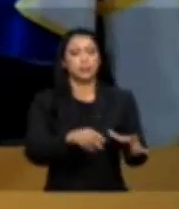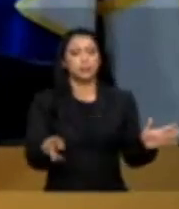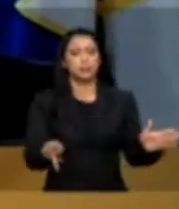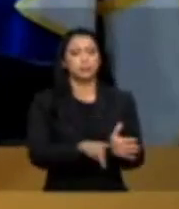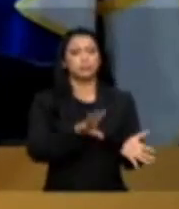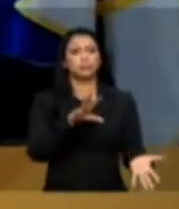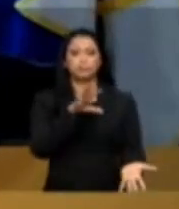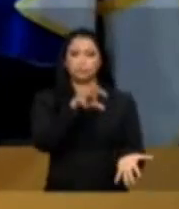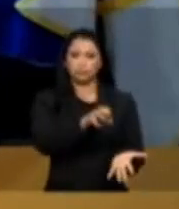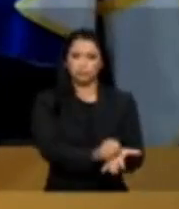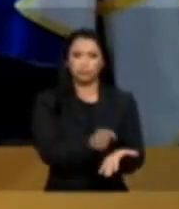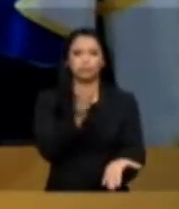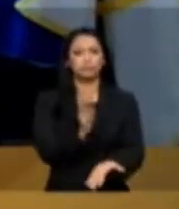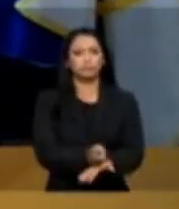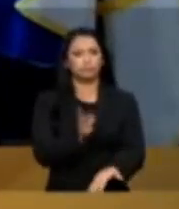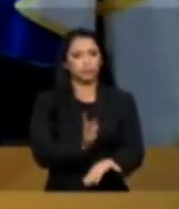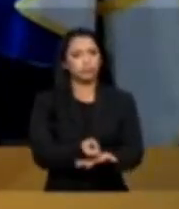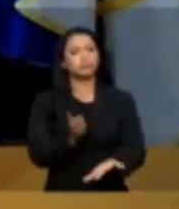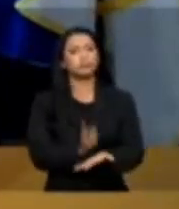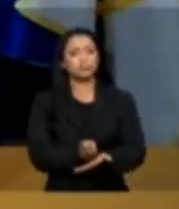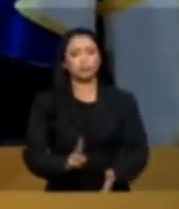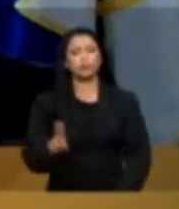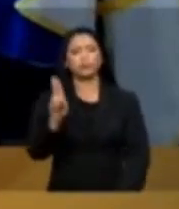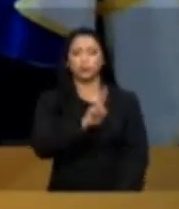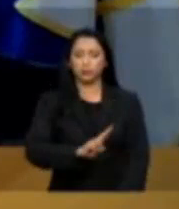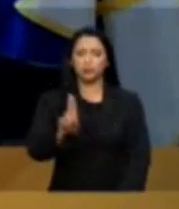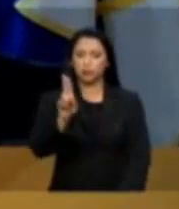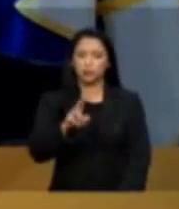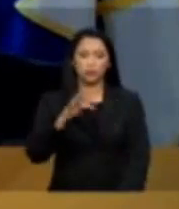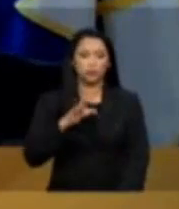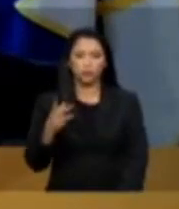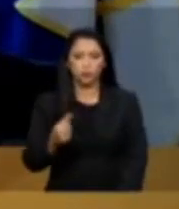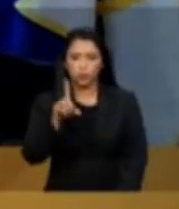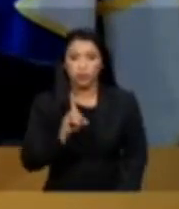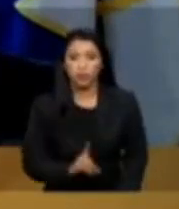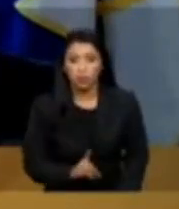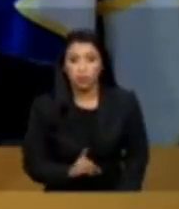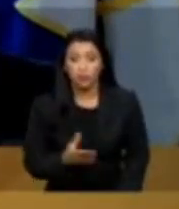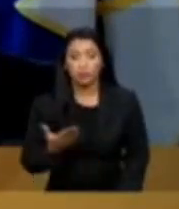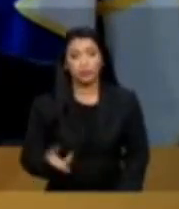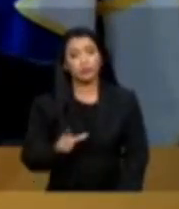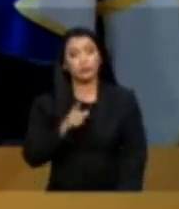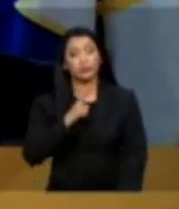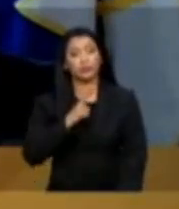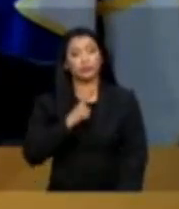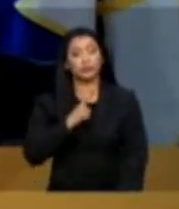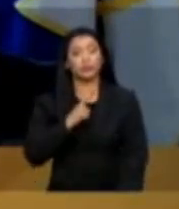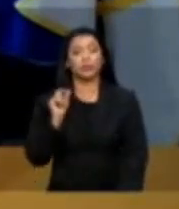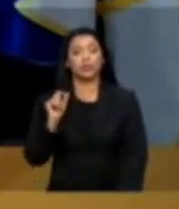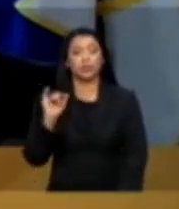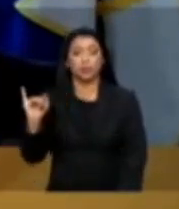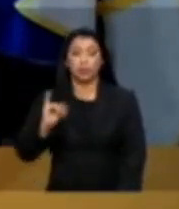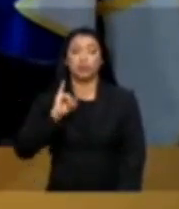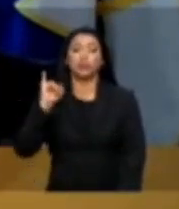reconhece a posse permanente e usufruto das riquezas correlatas. E aqui temos um aspecto